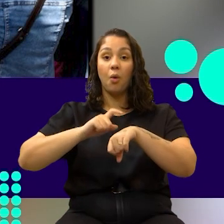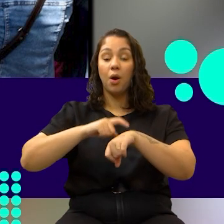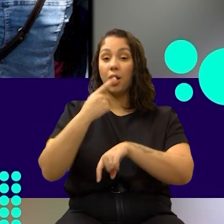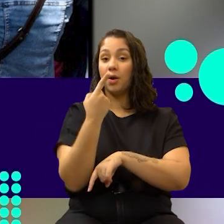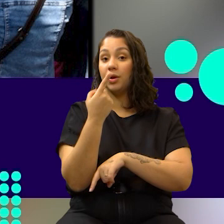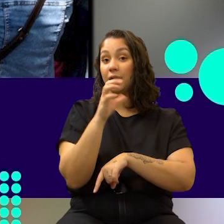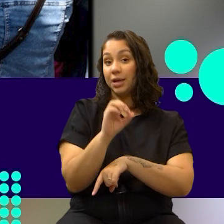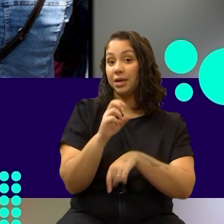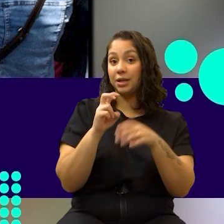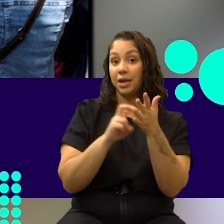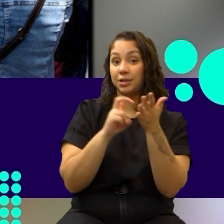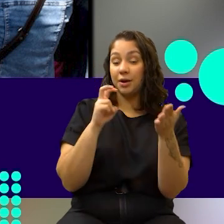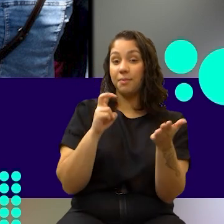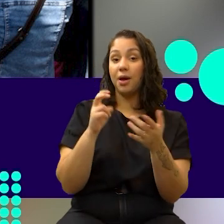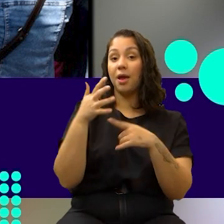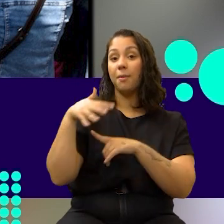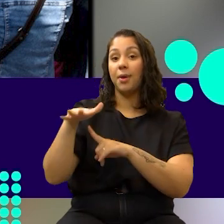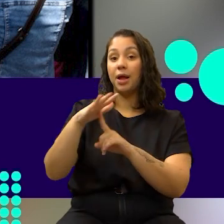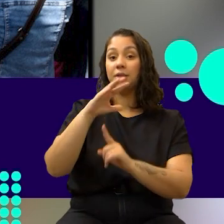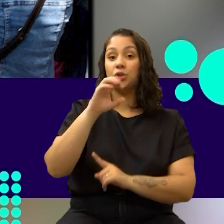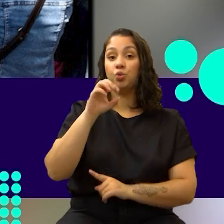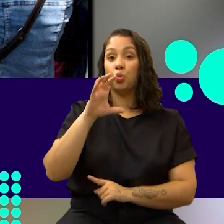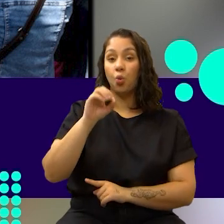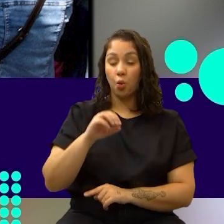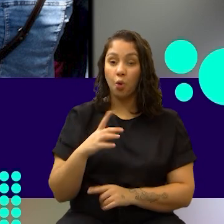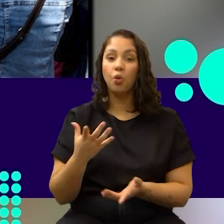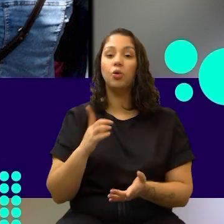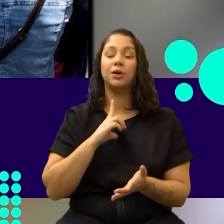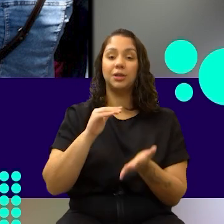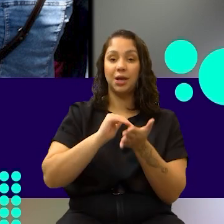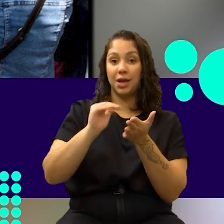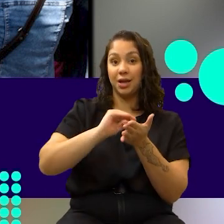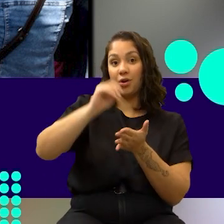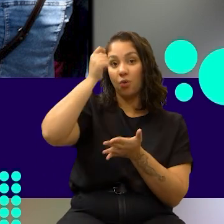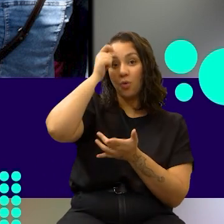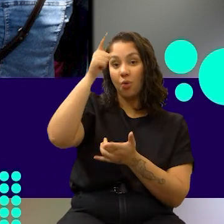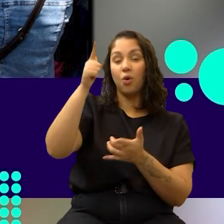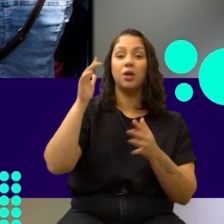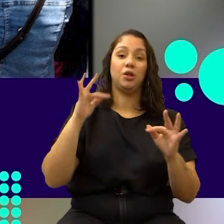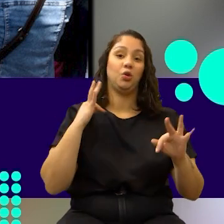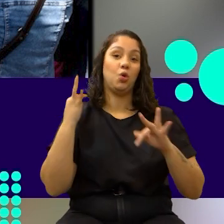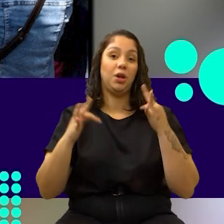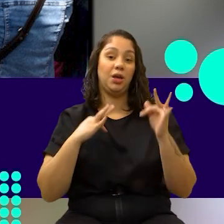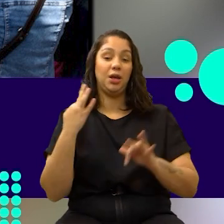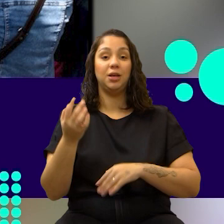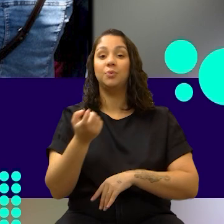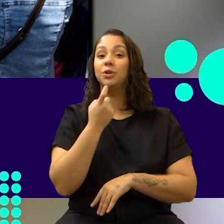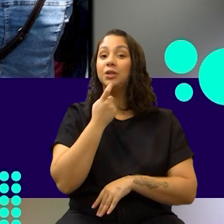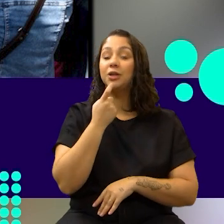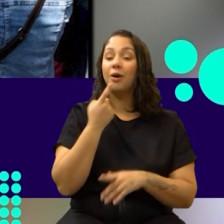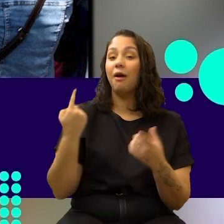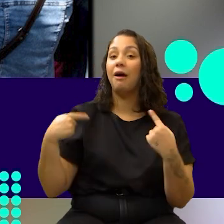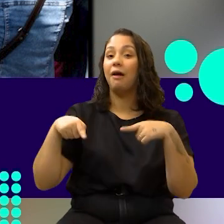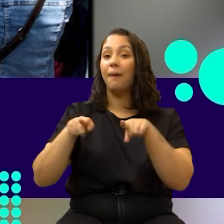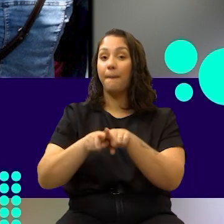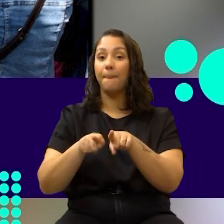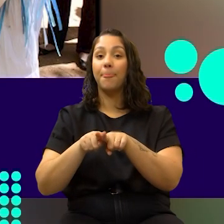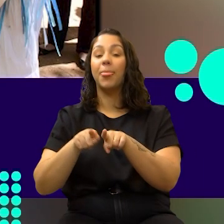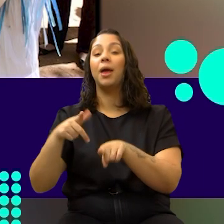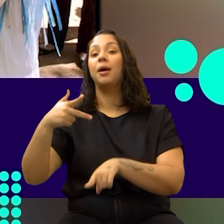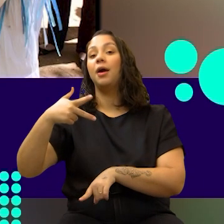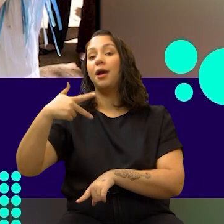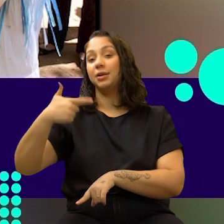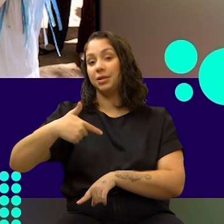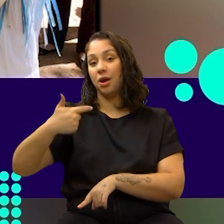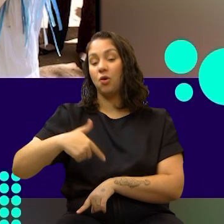festa acontece a partir das 10 horas da manhã na Praça do Coco. O evento é promovido pela Secretaria de Cultura e Turismo de Campinas